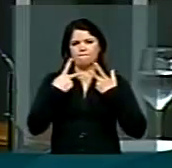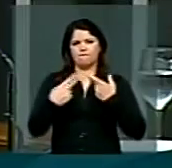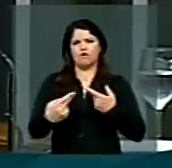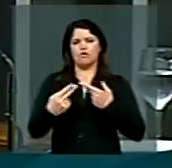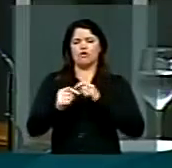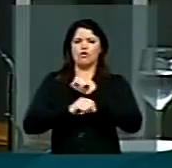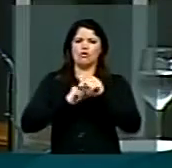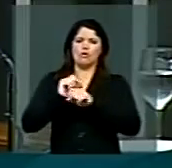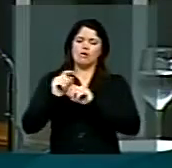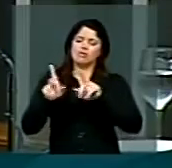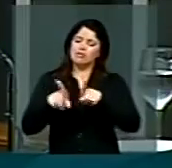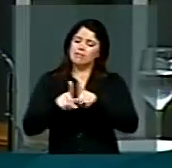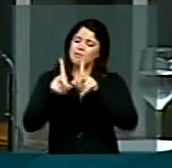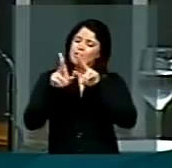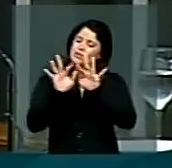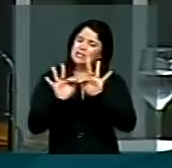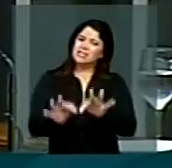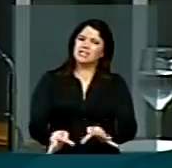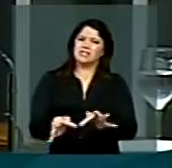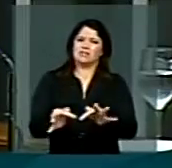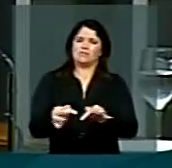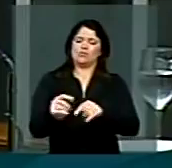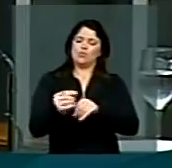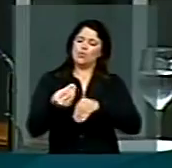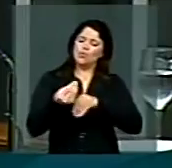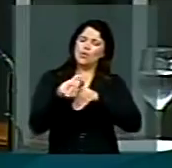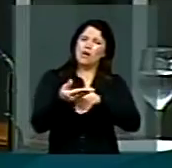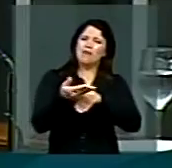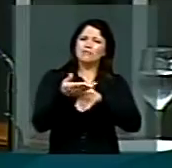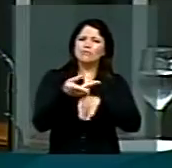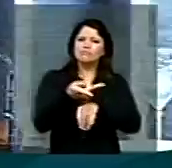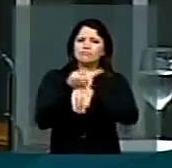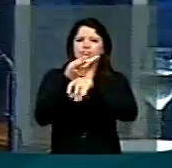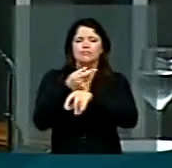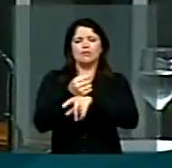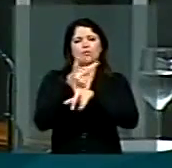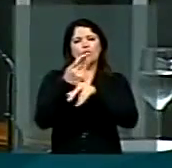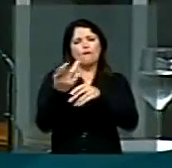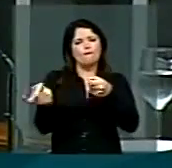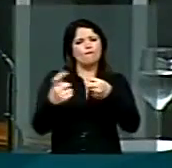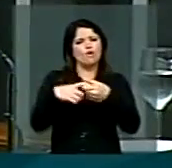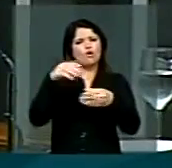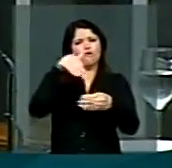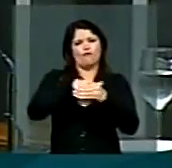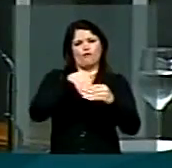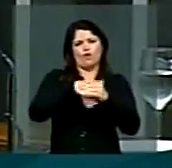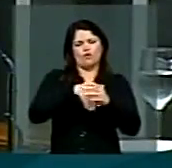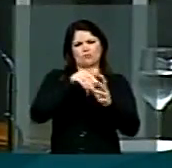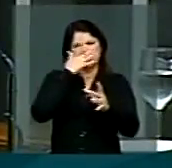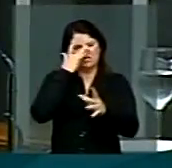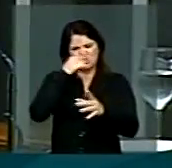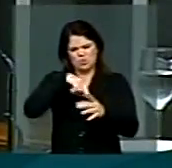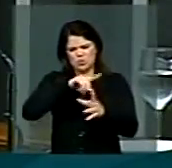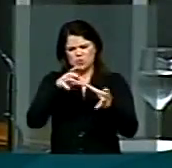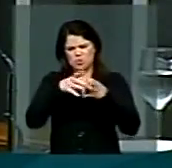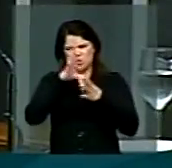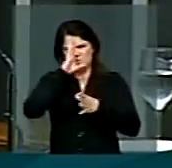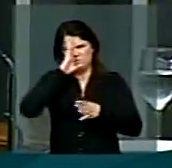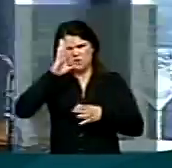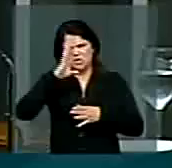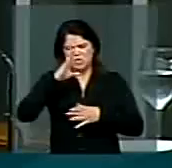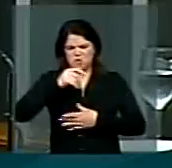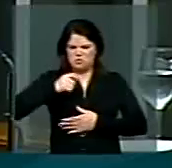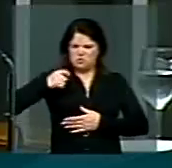também simbolicamente, a soberania do voto popular, usurpada pelo regime de